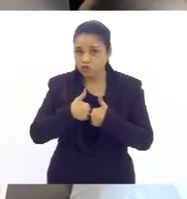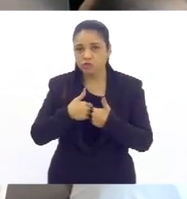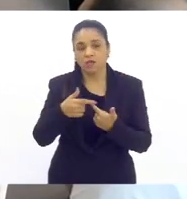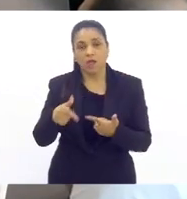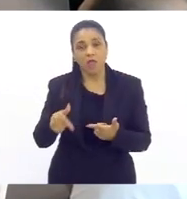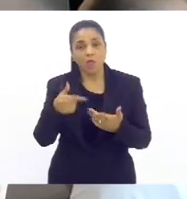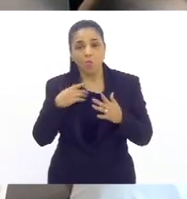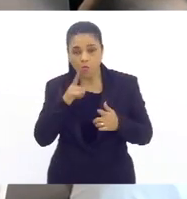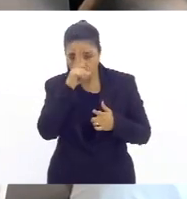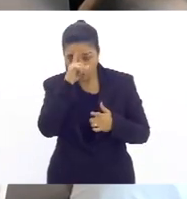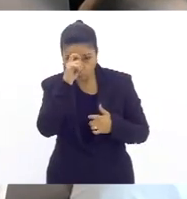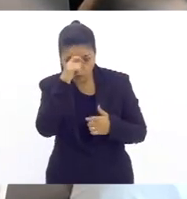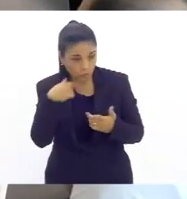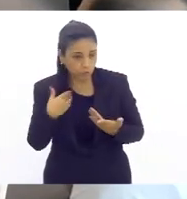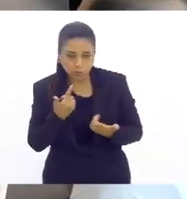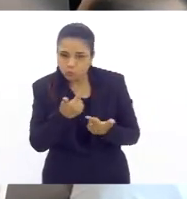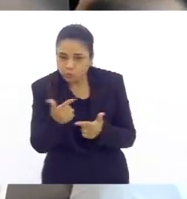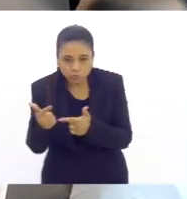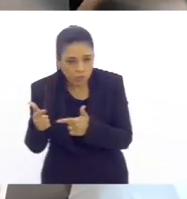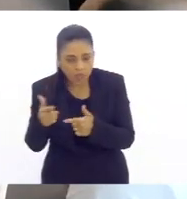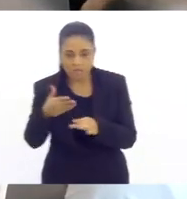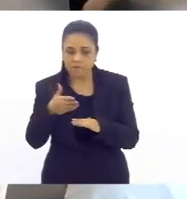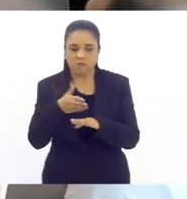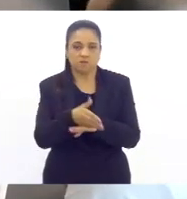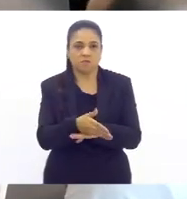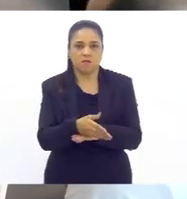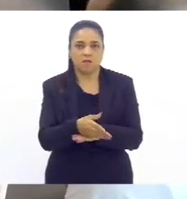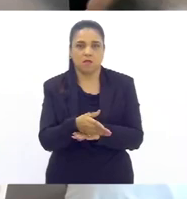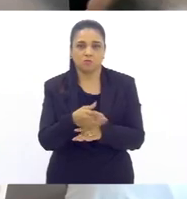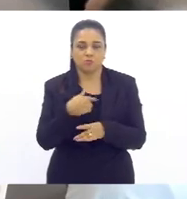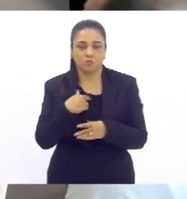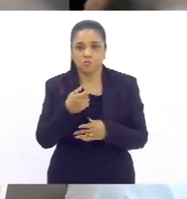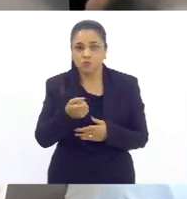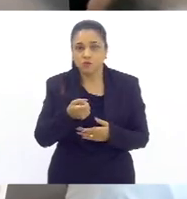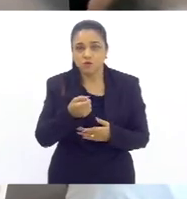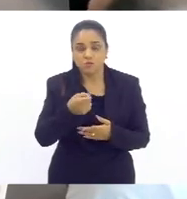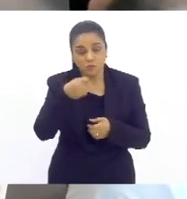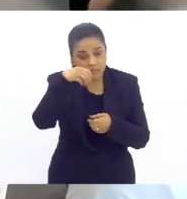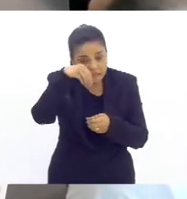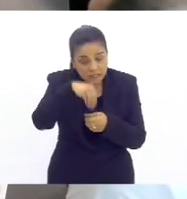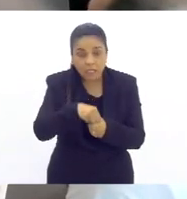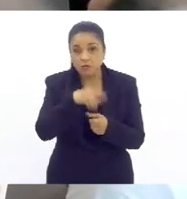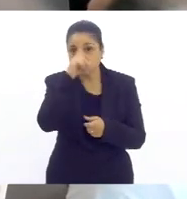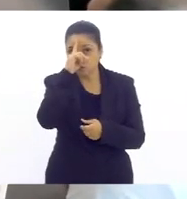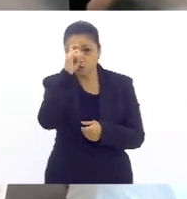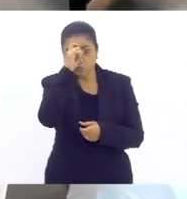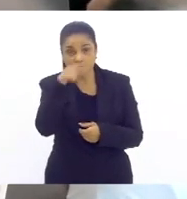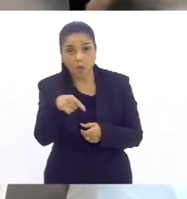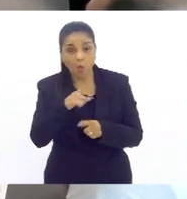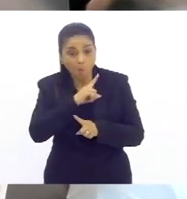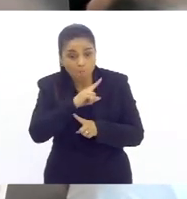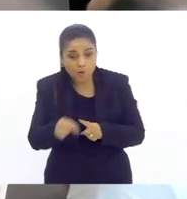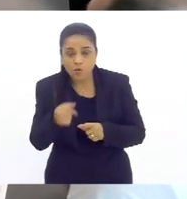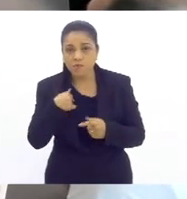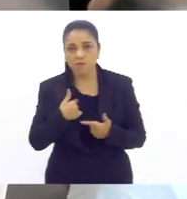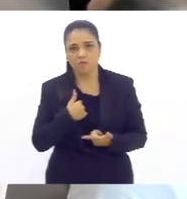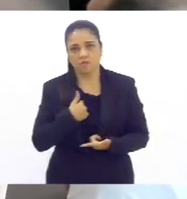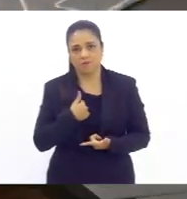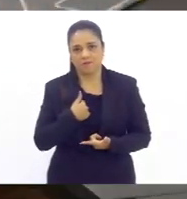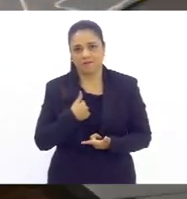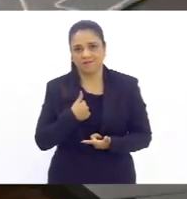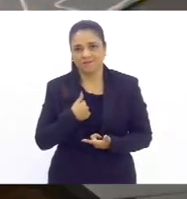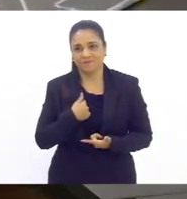hospital novamente uma mãe clandestina para medicar o meu filho em 20 somos proibidas e